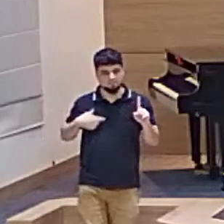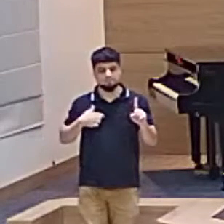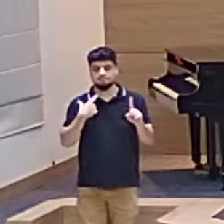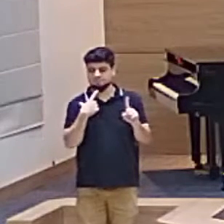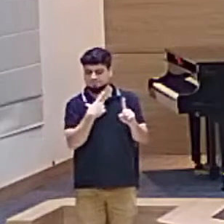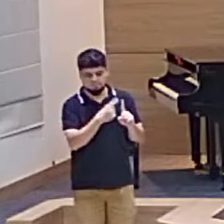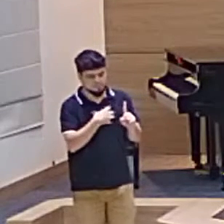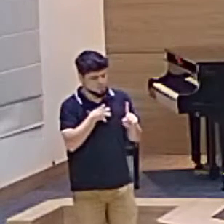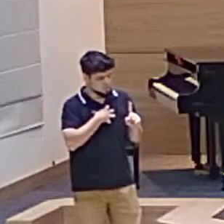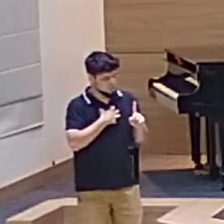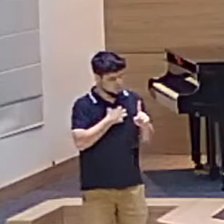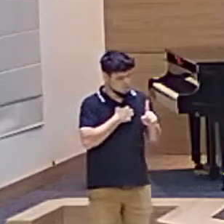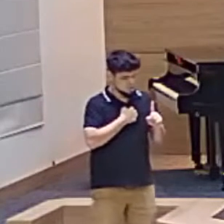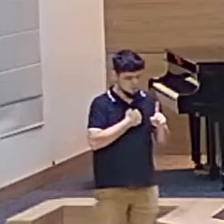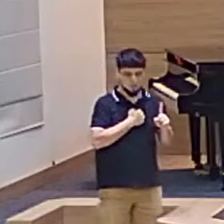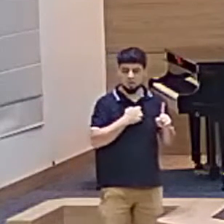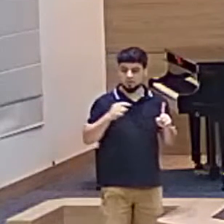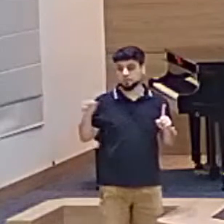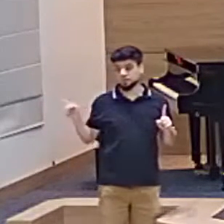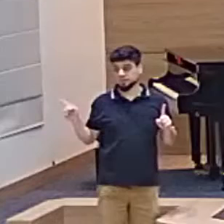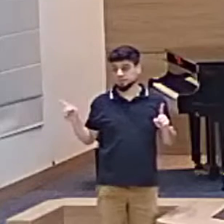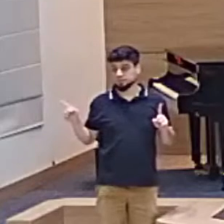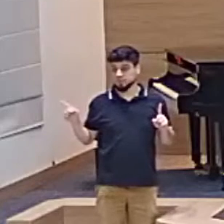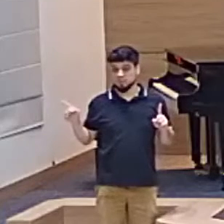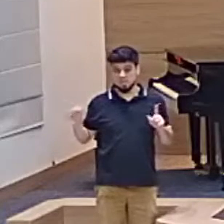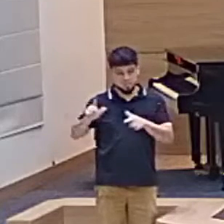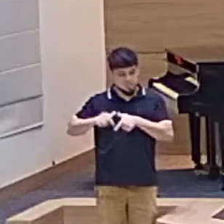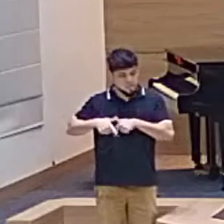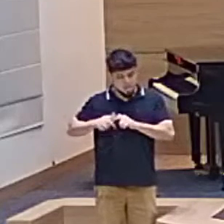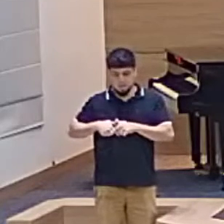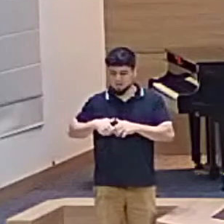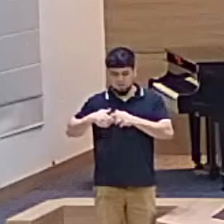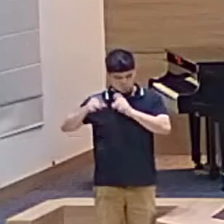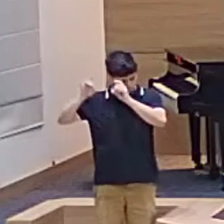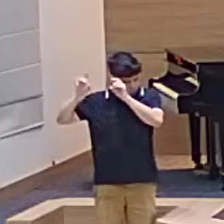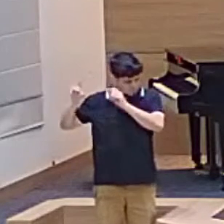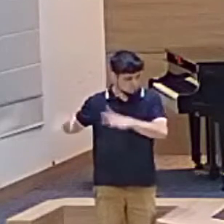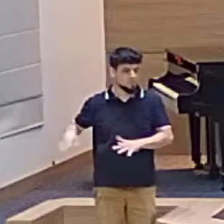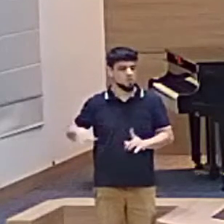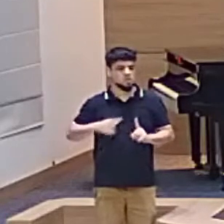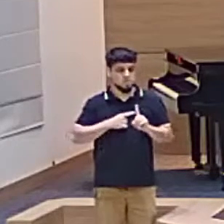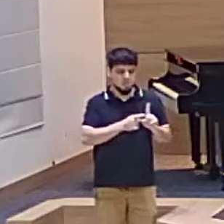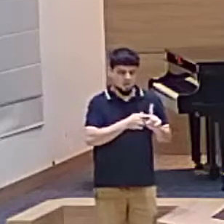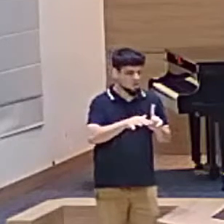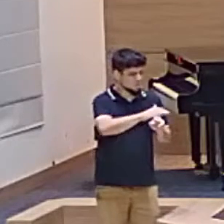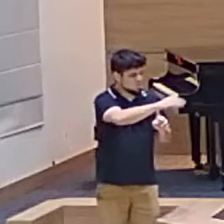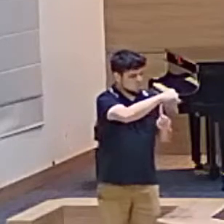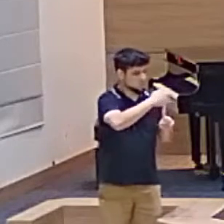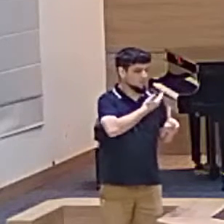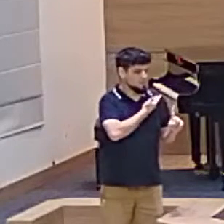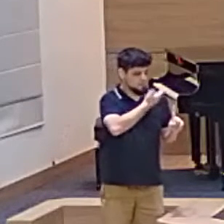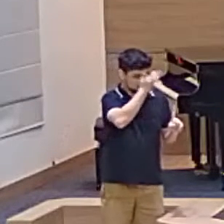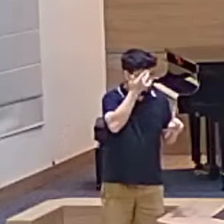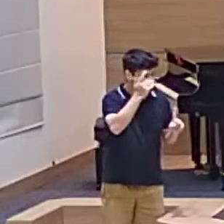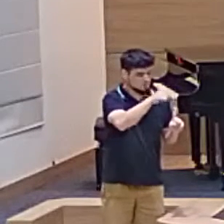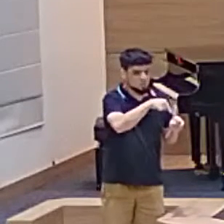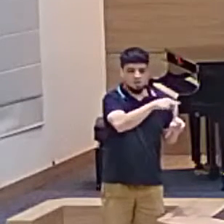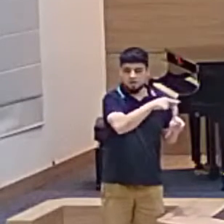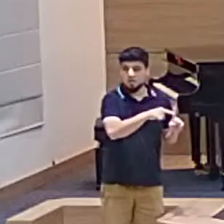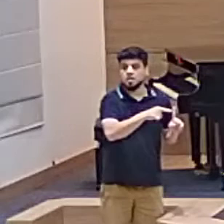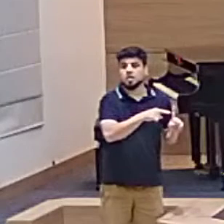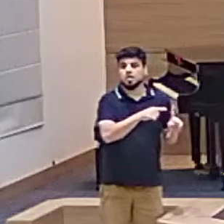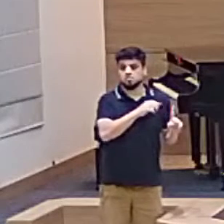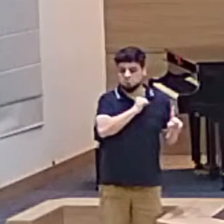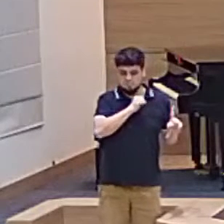surge contra o Rei Davi a um movimento horrível ele pega as mulheres do Rei Davi